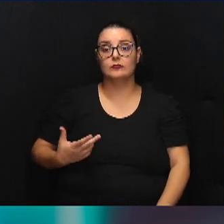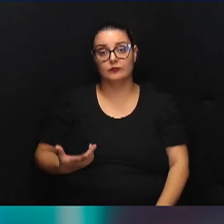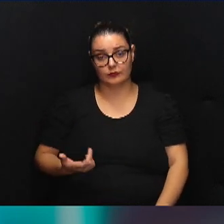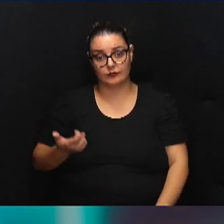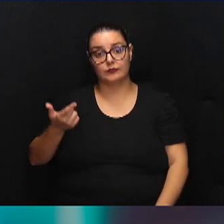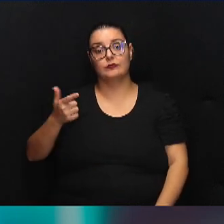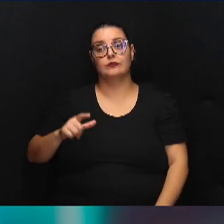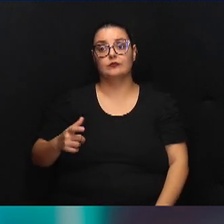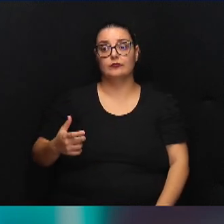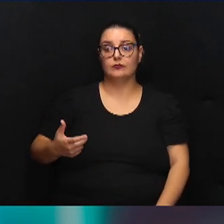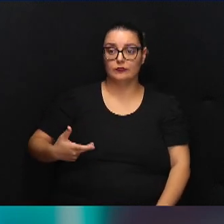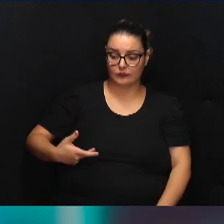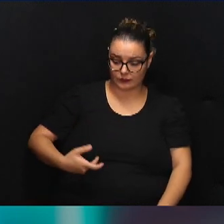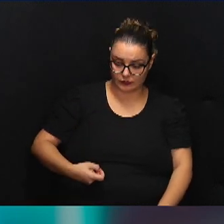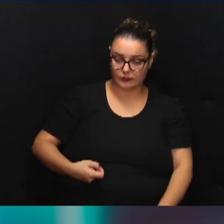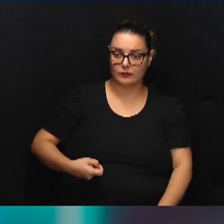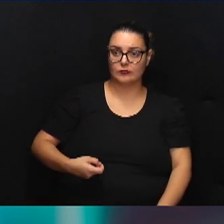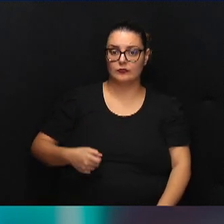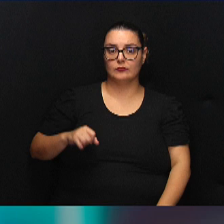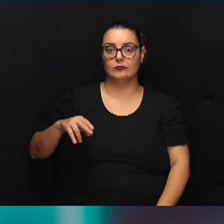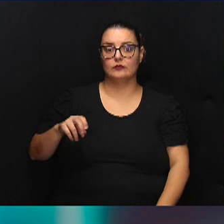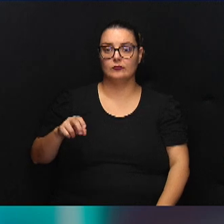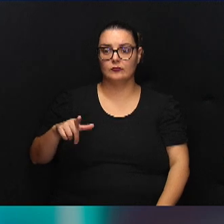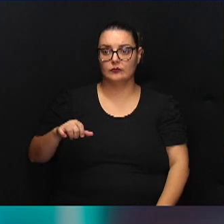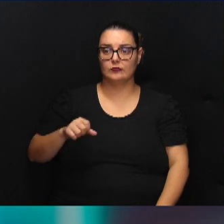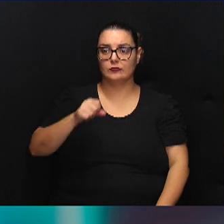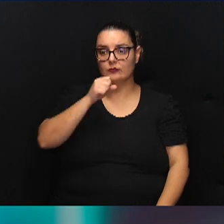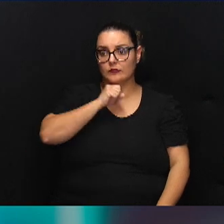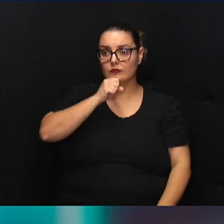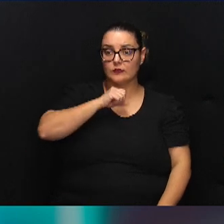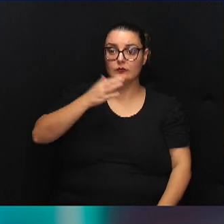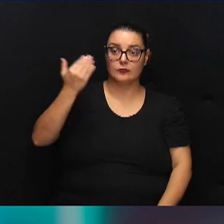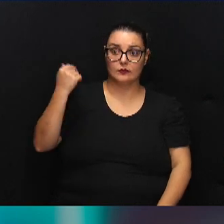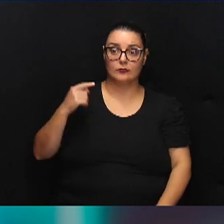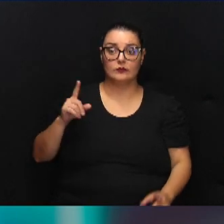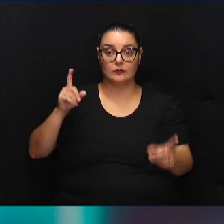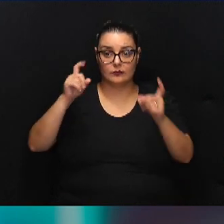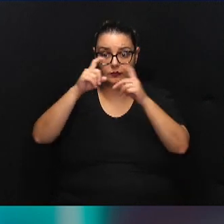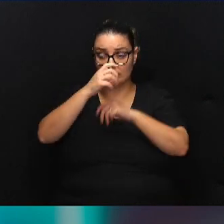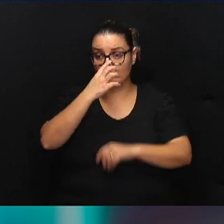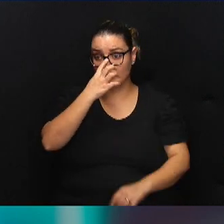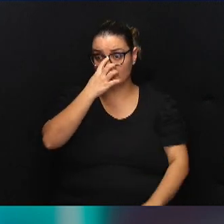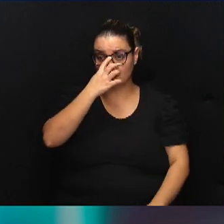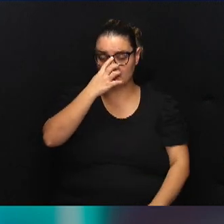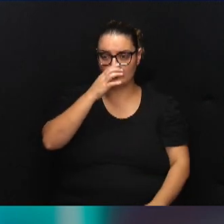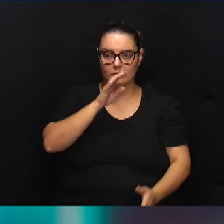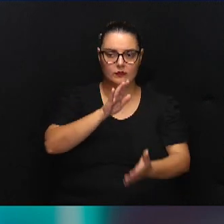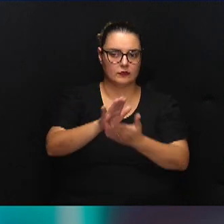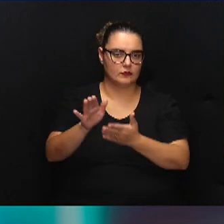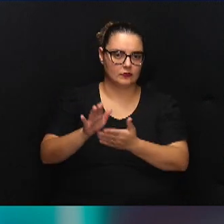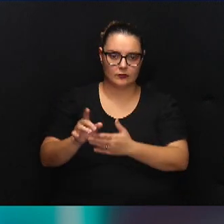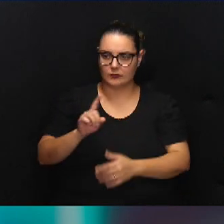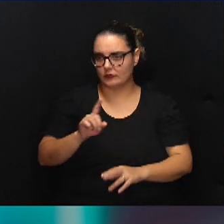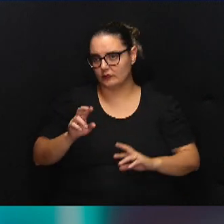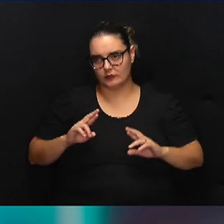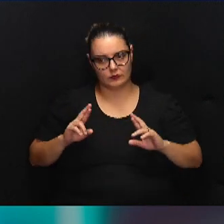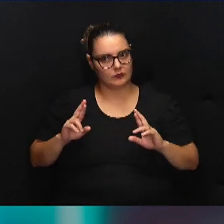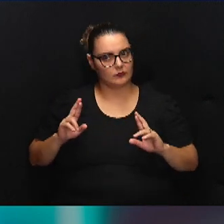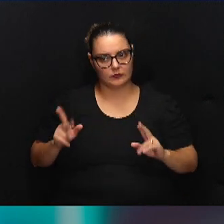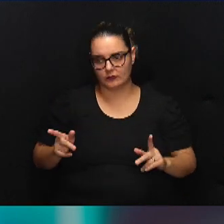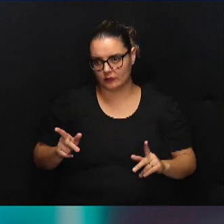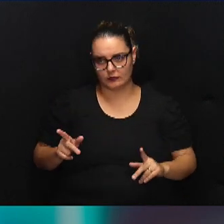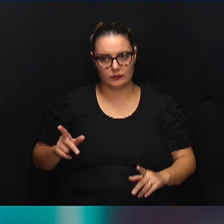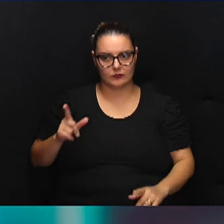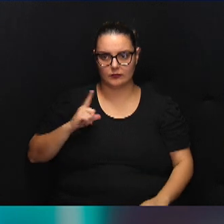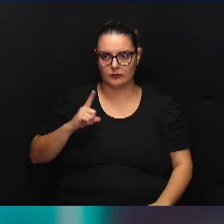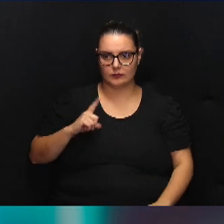colocar a caneta das insulinas mais antigas que são difíceis. Então o custo não é muito diferente de você ter